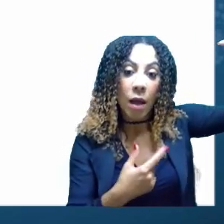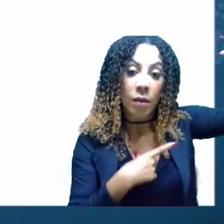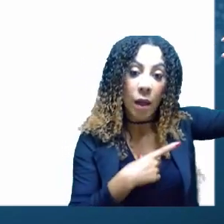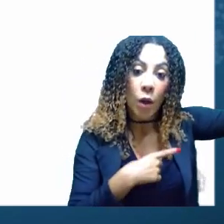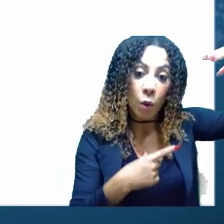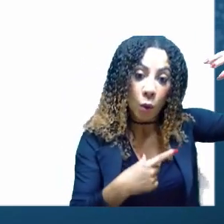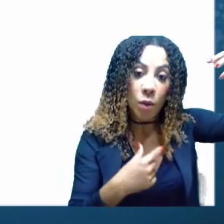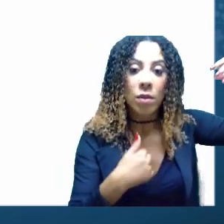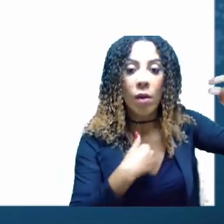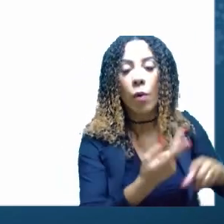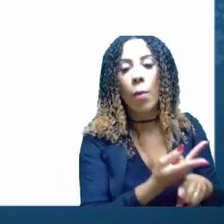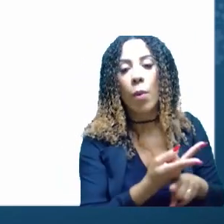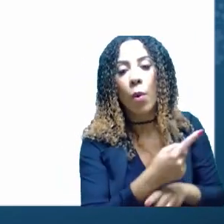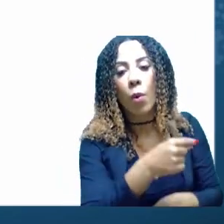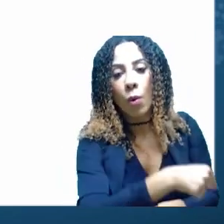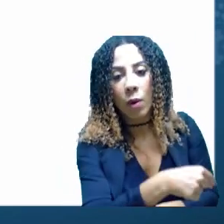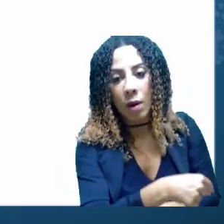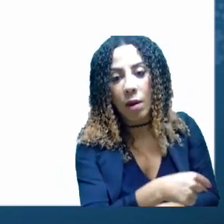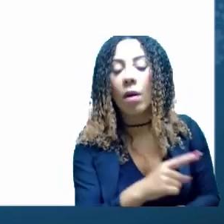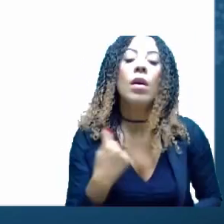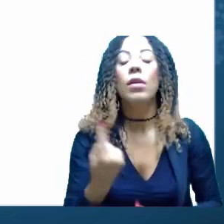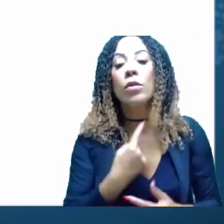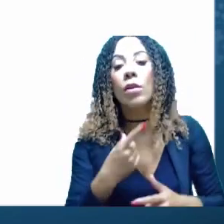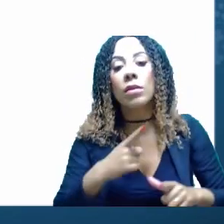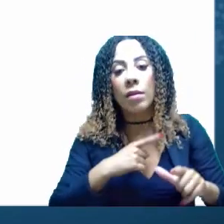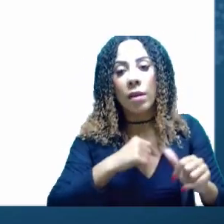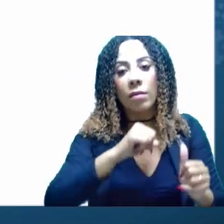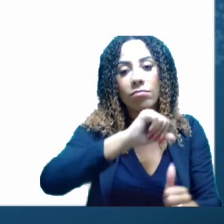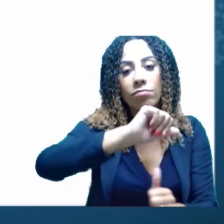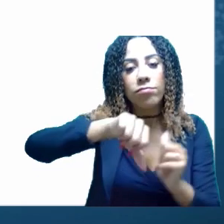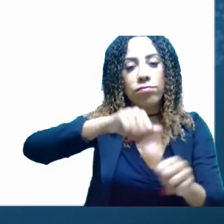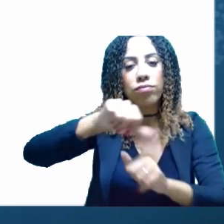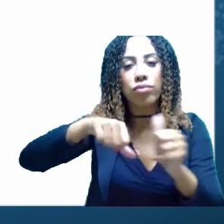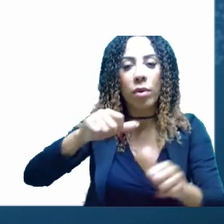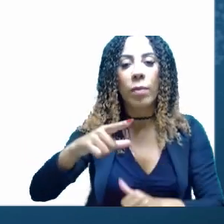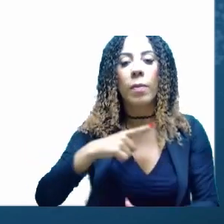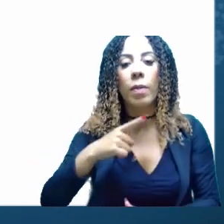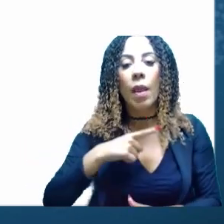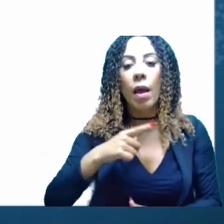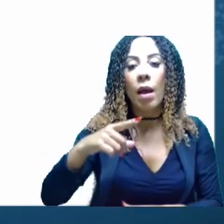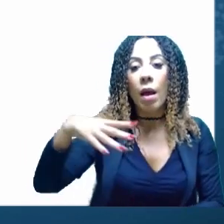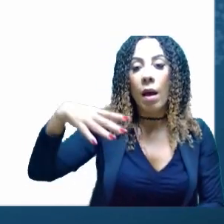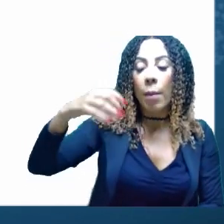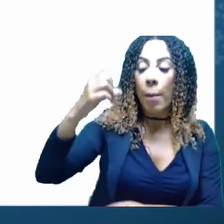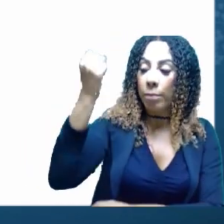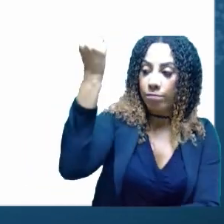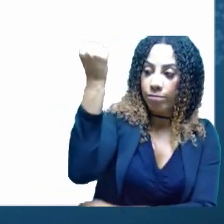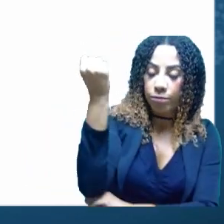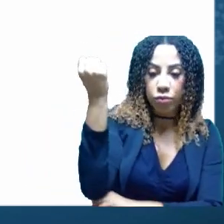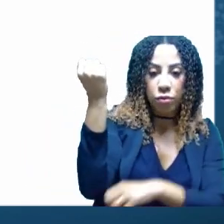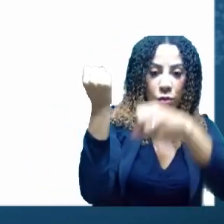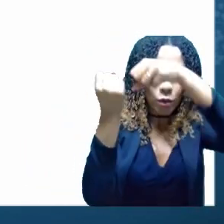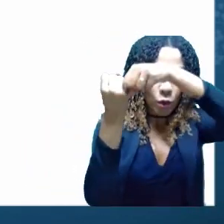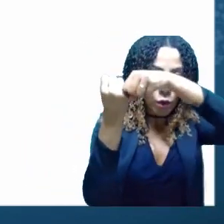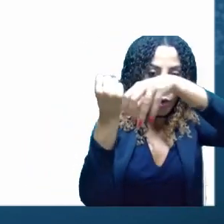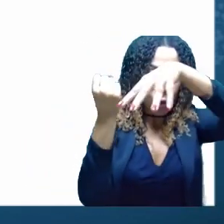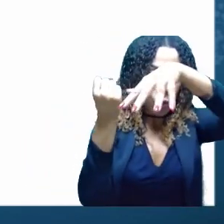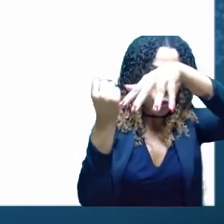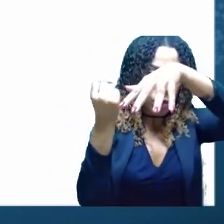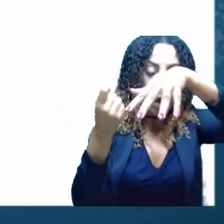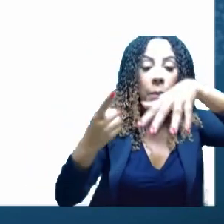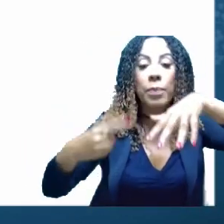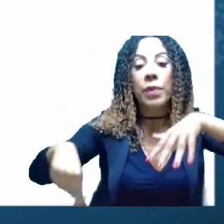procurar. E nós tivemos muitas variações, é a falácia do poste de luz. Nós olhamos onde está a evidência, mas